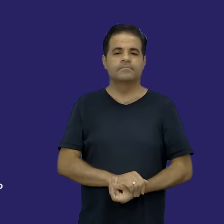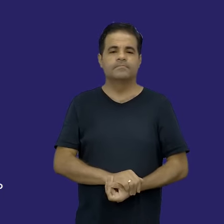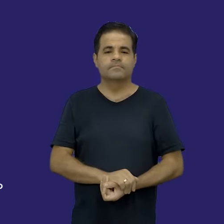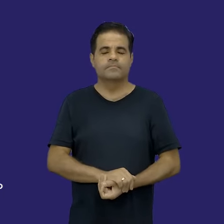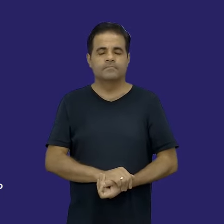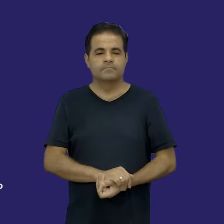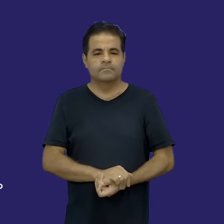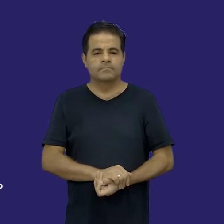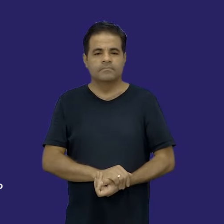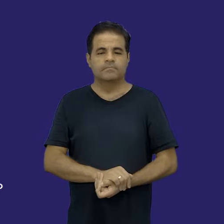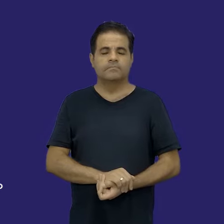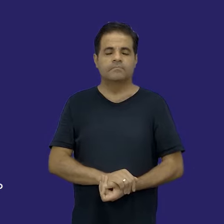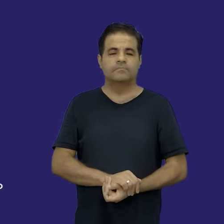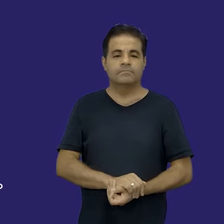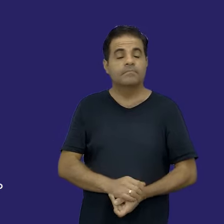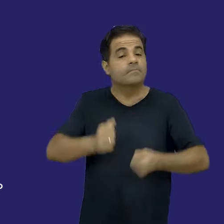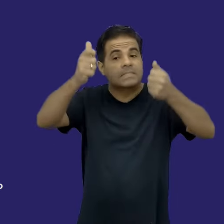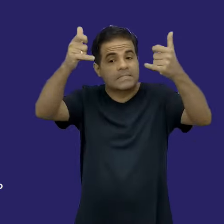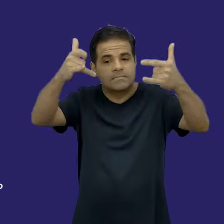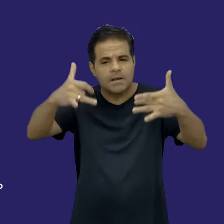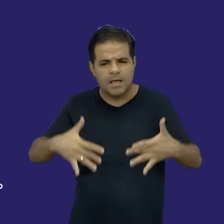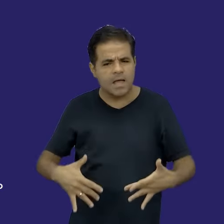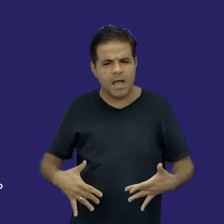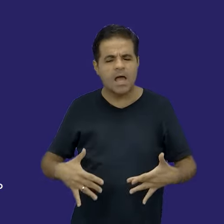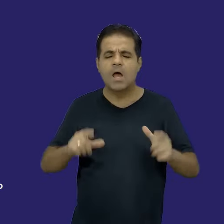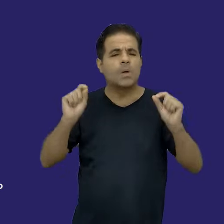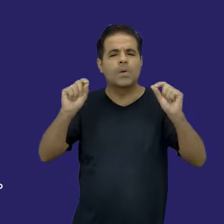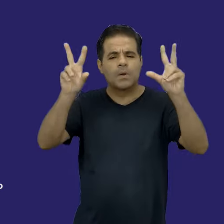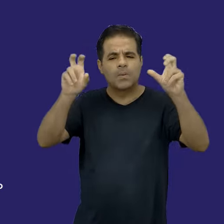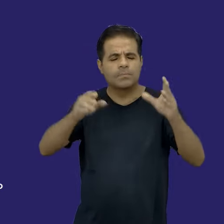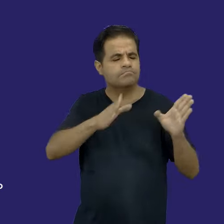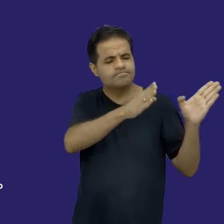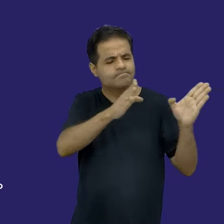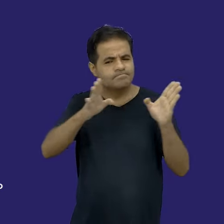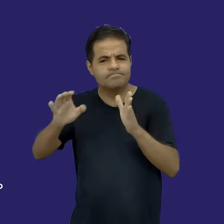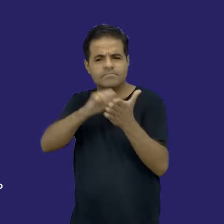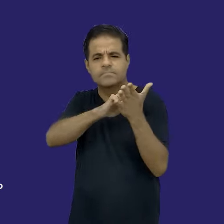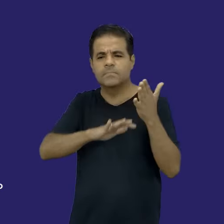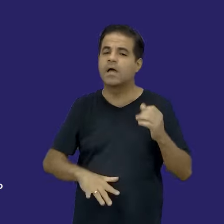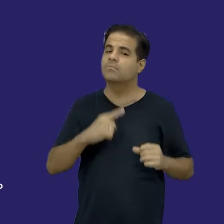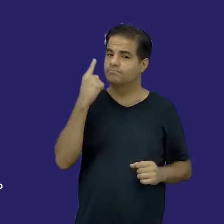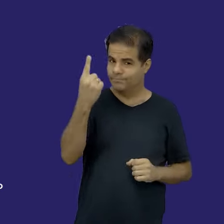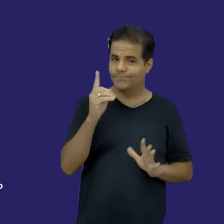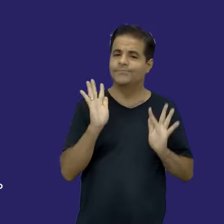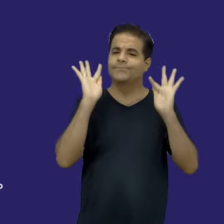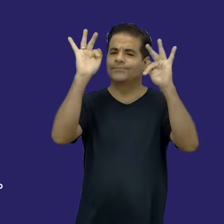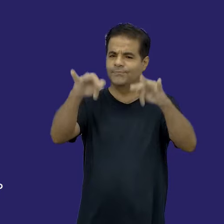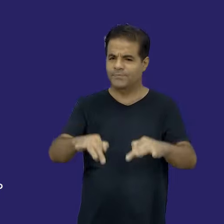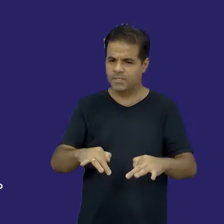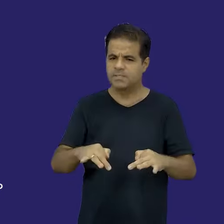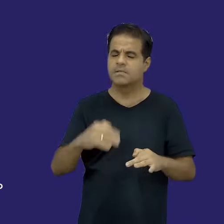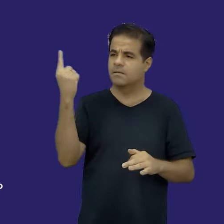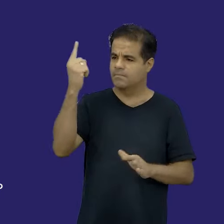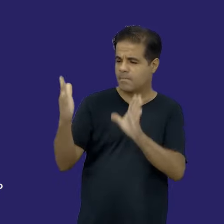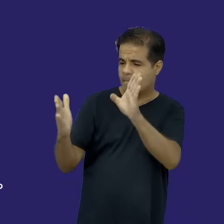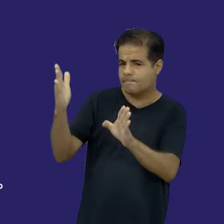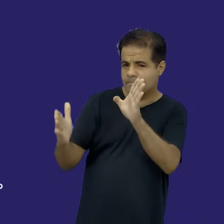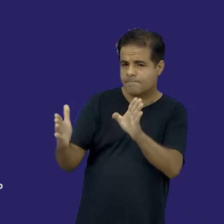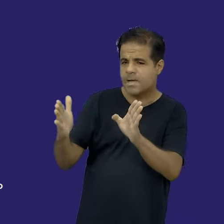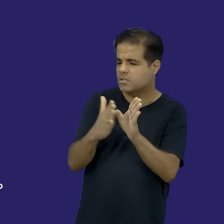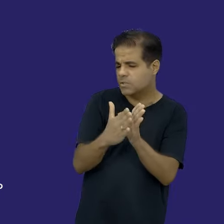Bom, falando um pouco ainda sobre, né, a sequência de atividade 1, e finalizando um pouco aquela primeira parte, esse